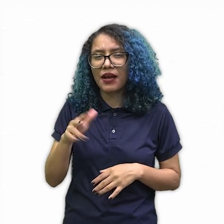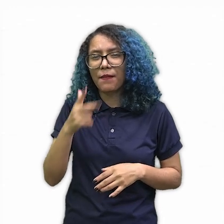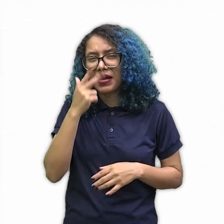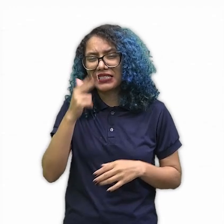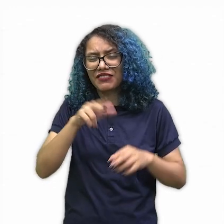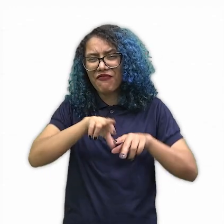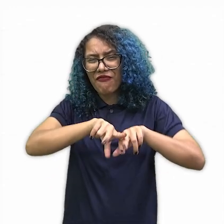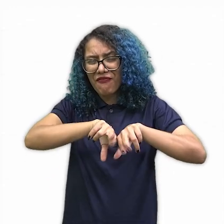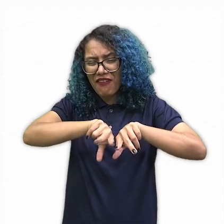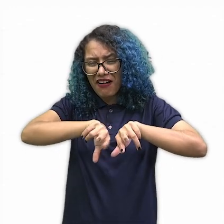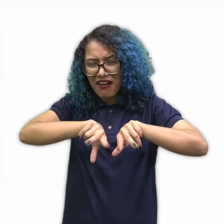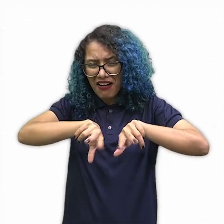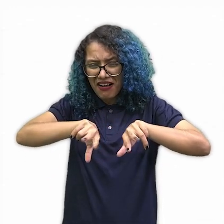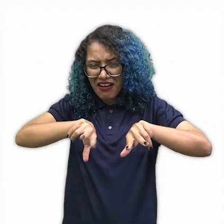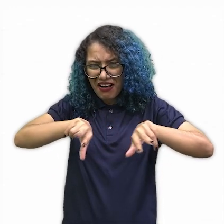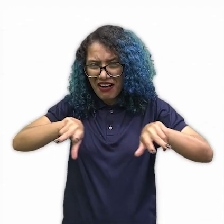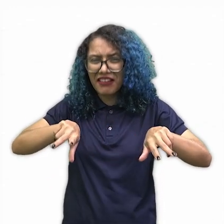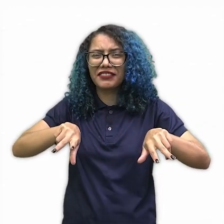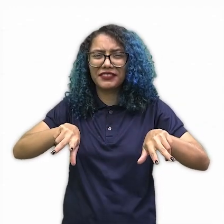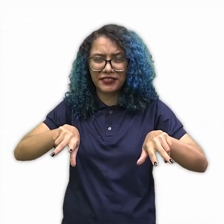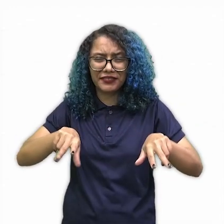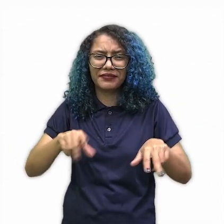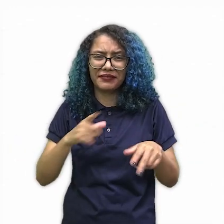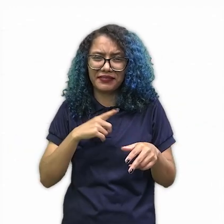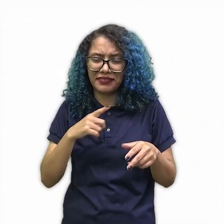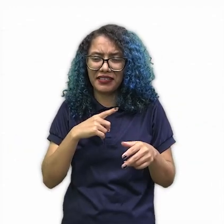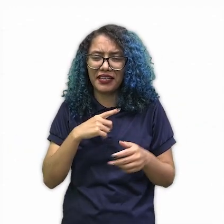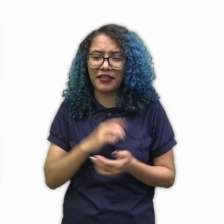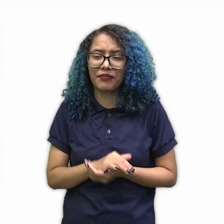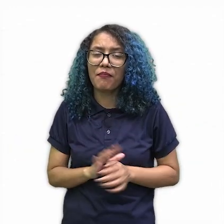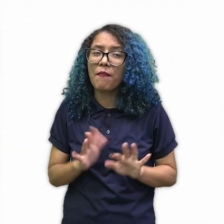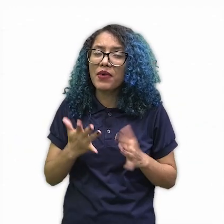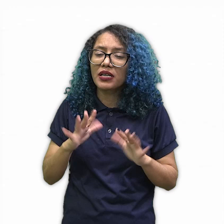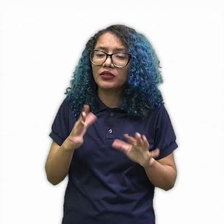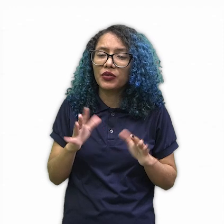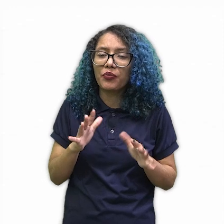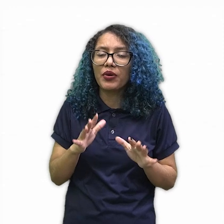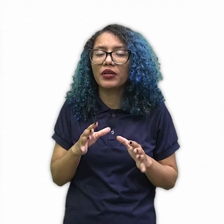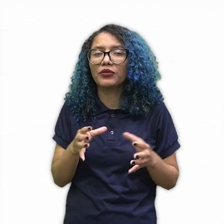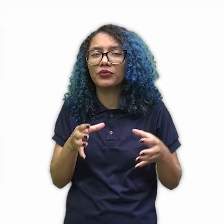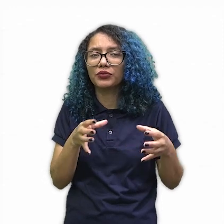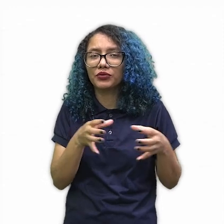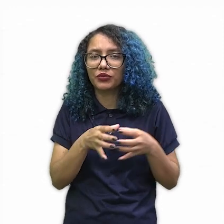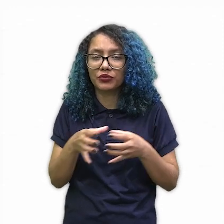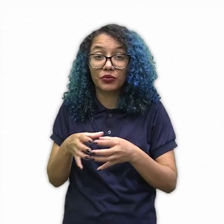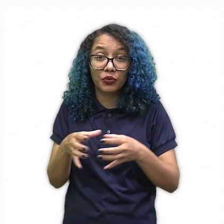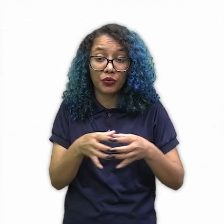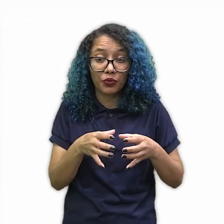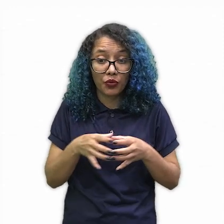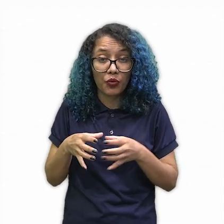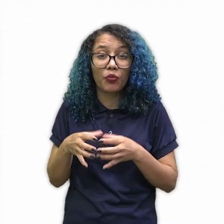mosaico de diversidade étnica e abrigando aproximadamente, olha só,